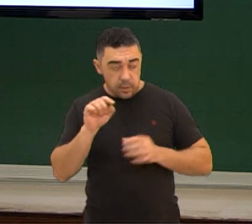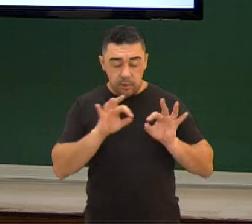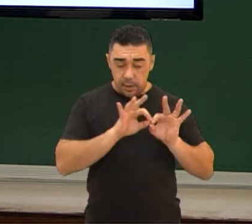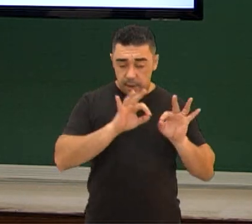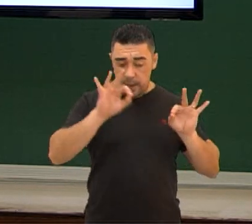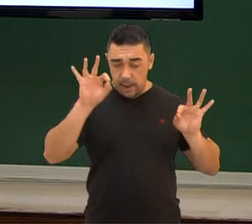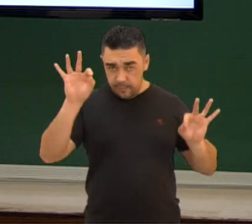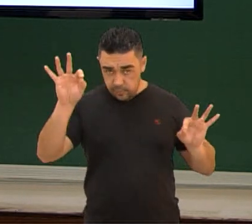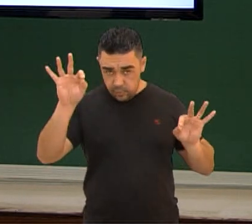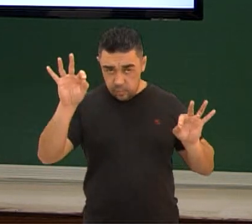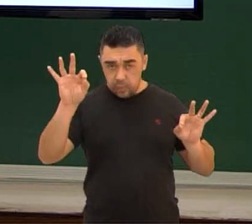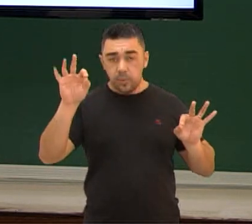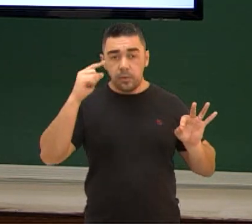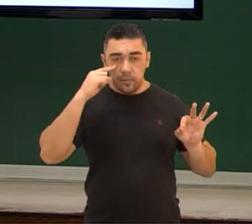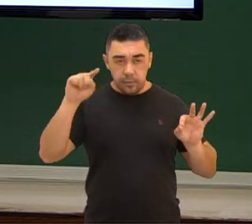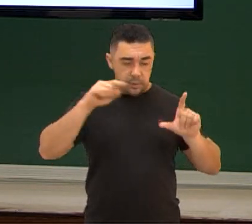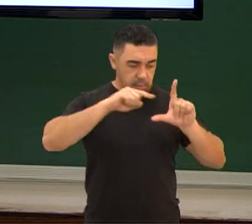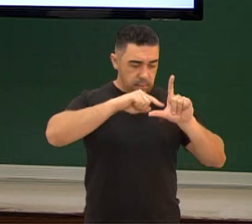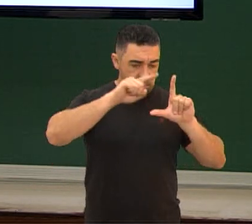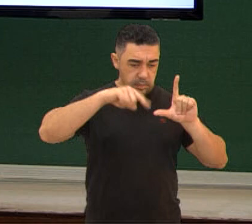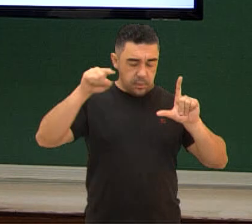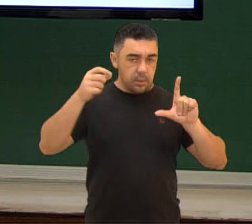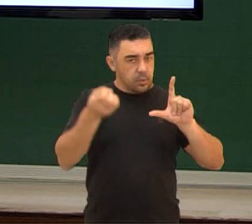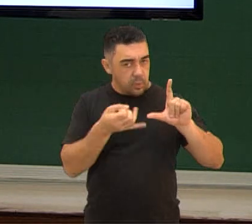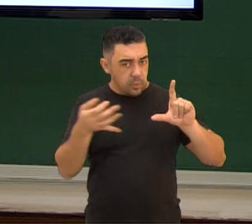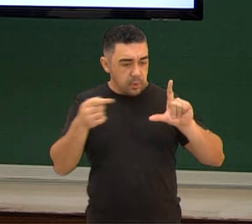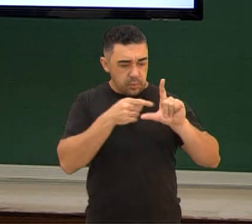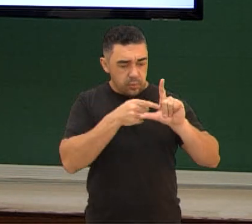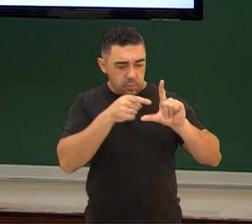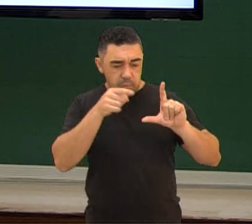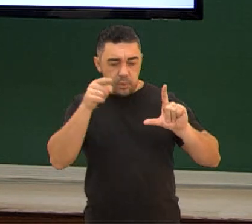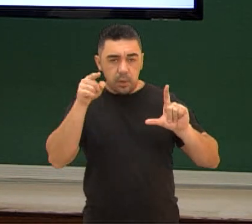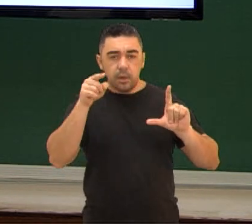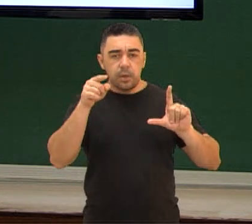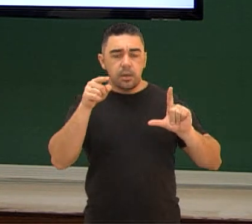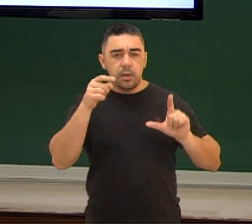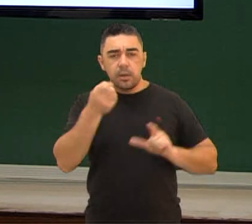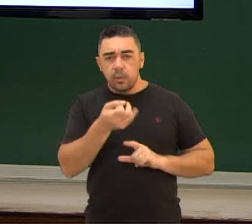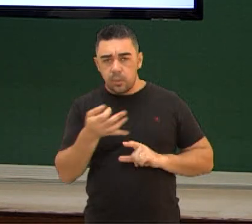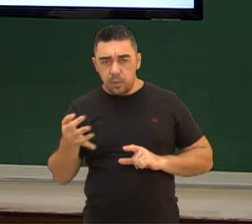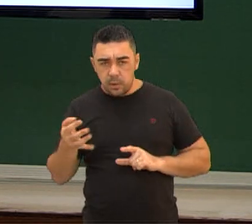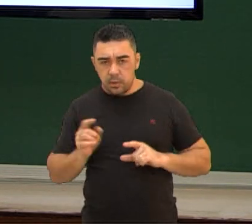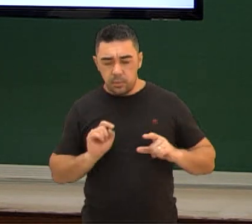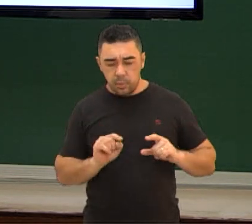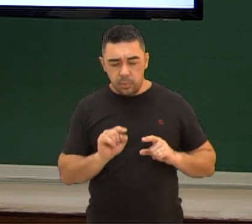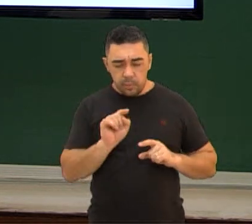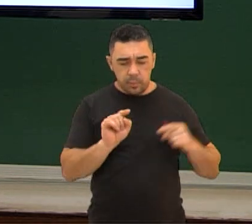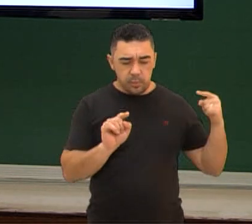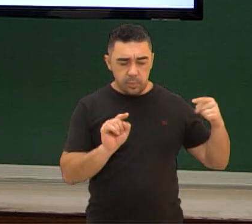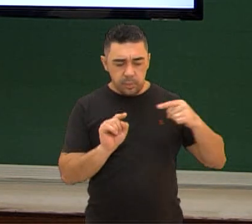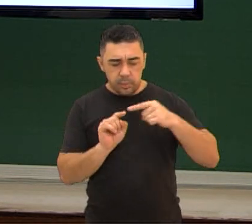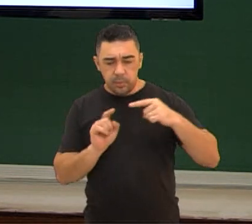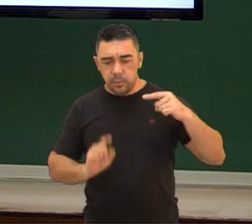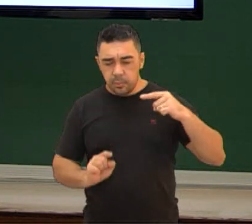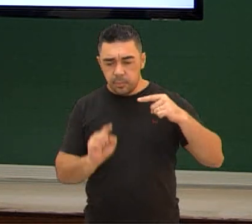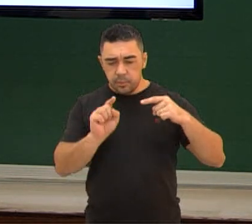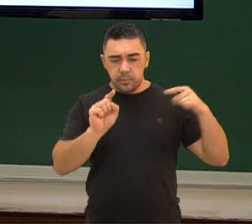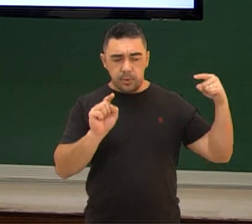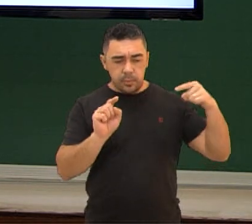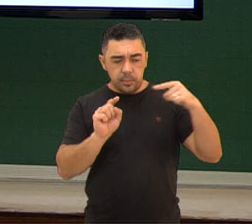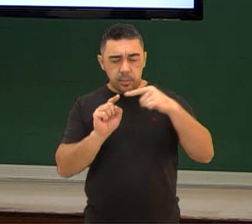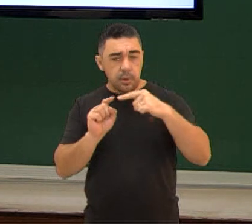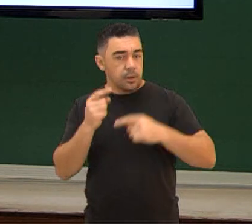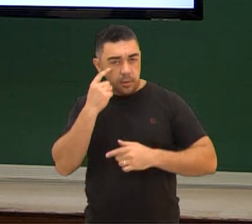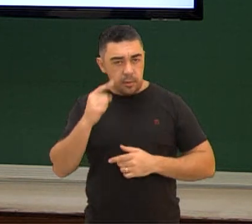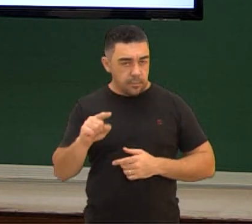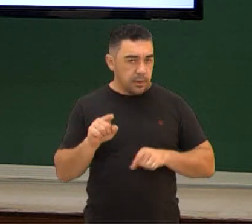aqui, que apresenta a corrente pela tensão, tá? Ou melhor, a tensão pela corrente.